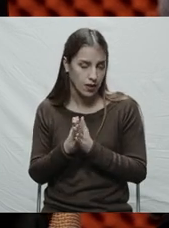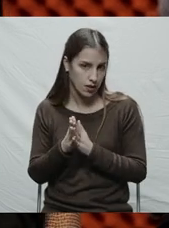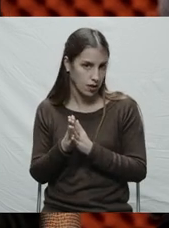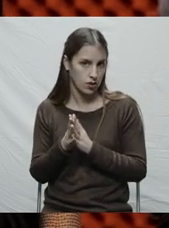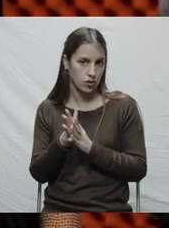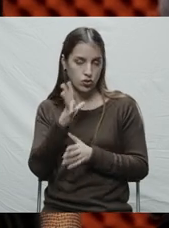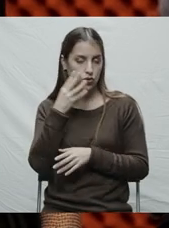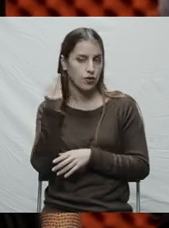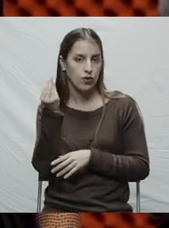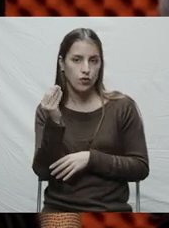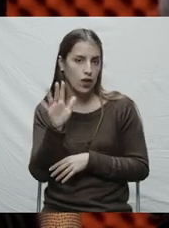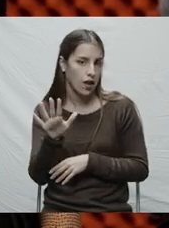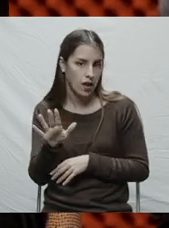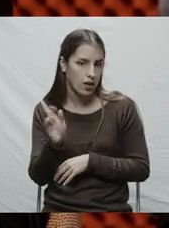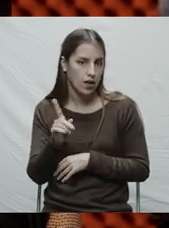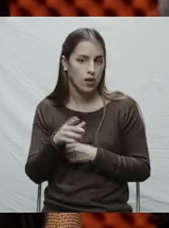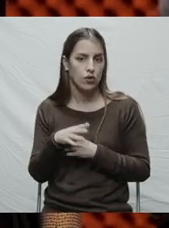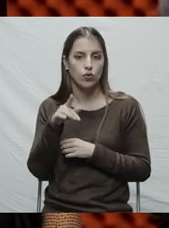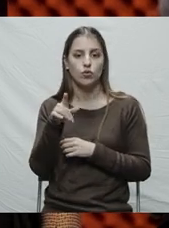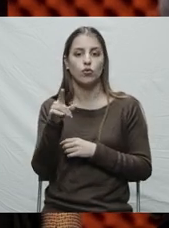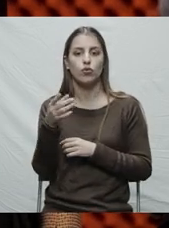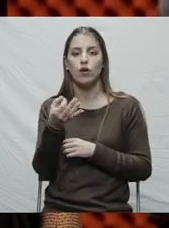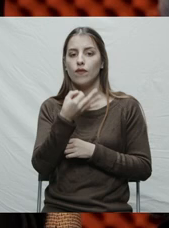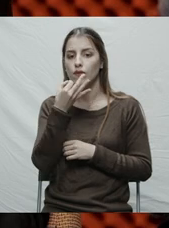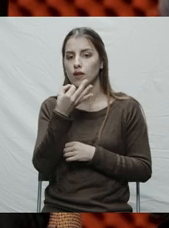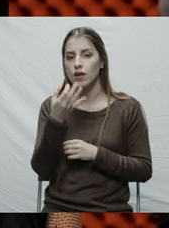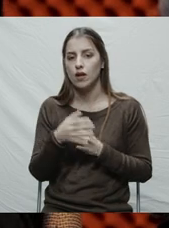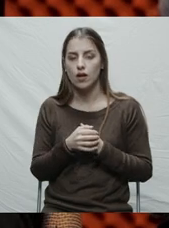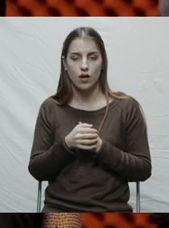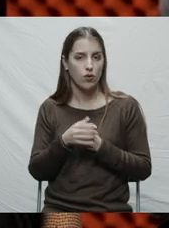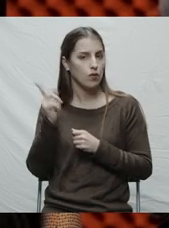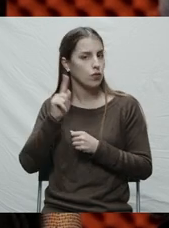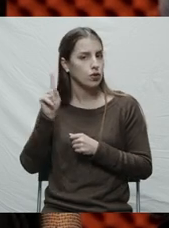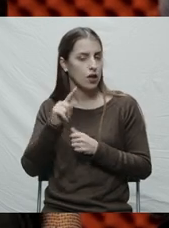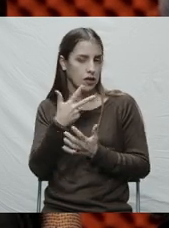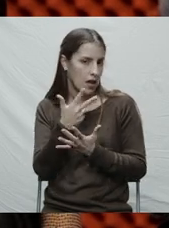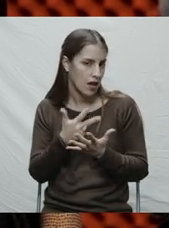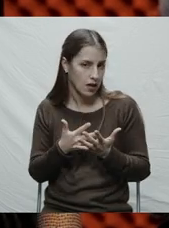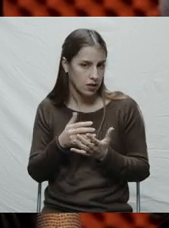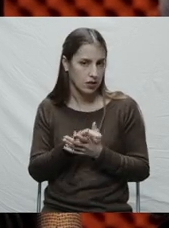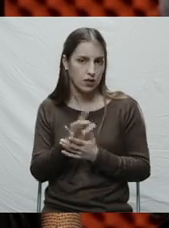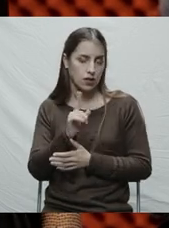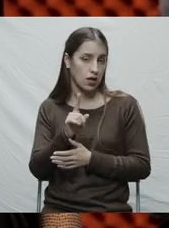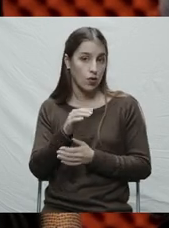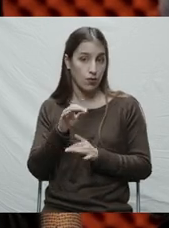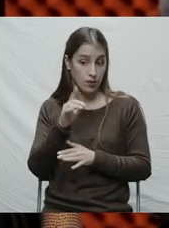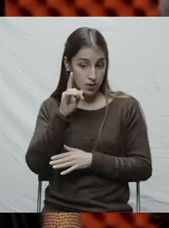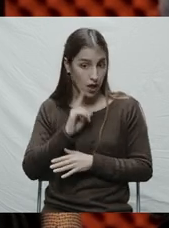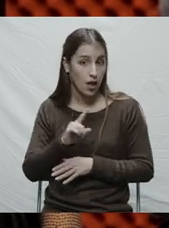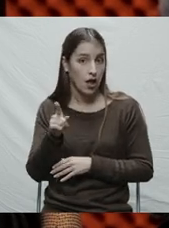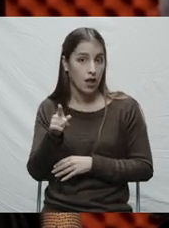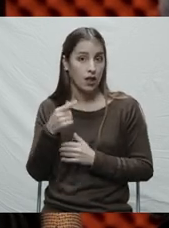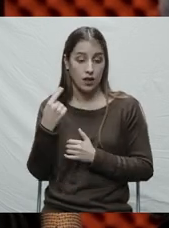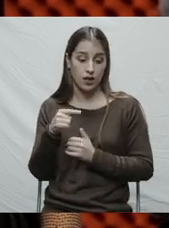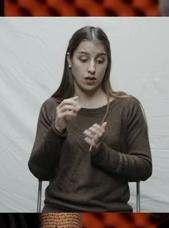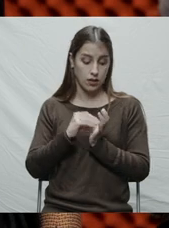certa juventude já não está lá, tu não ouves pessoas a falarem, porque o que importa é a arte. Isto não ouves muito. Mas nela, que tinha